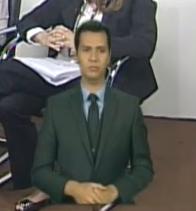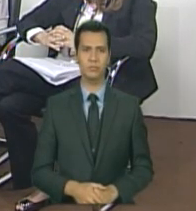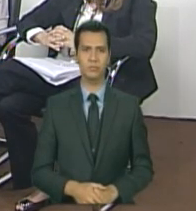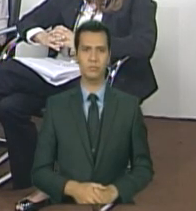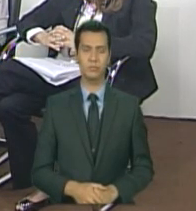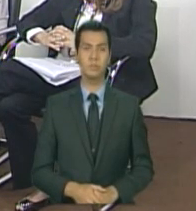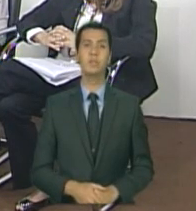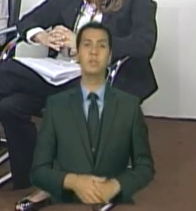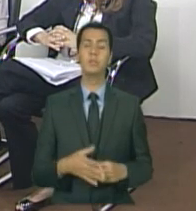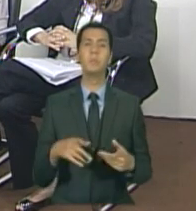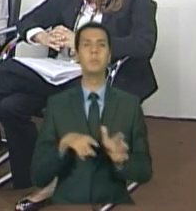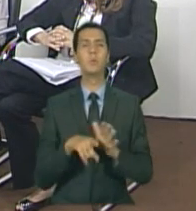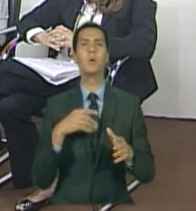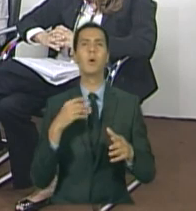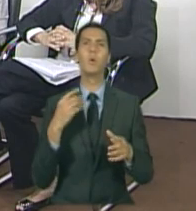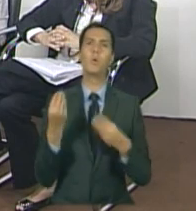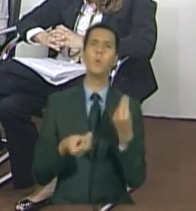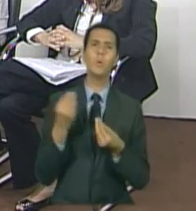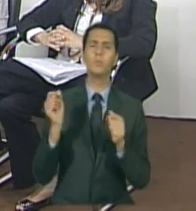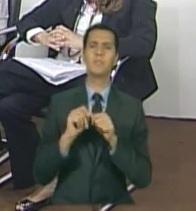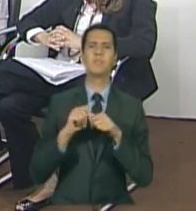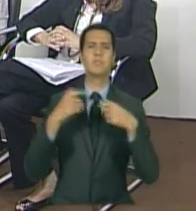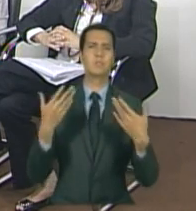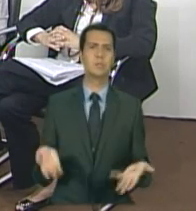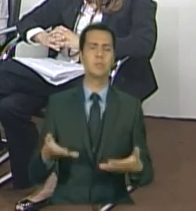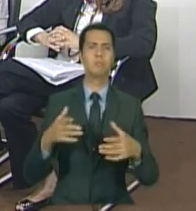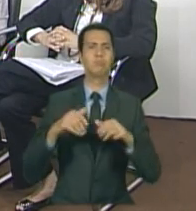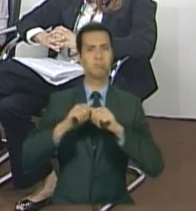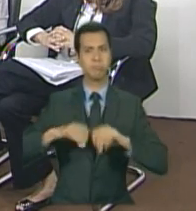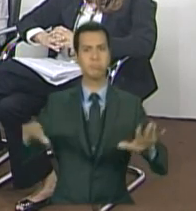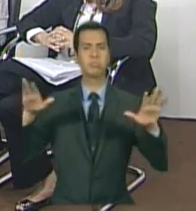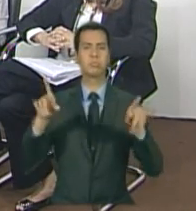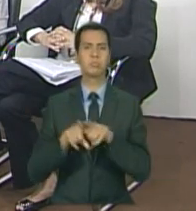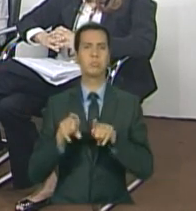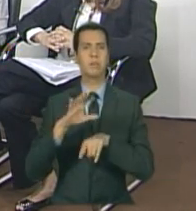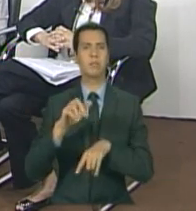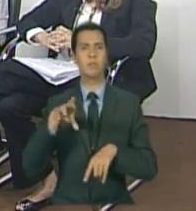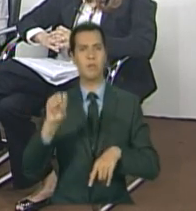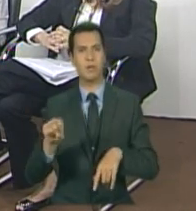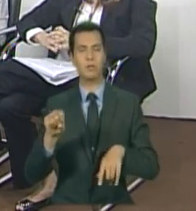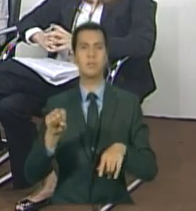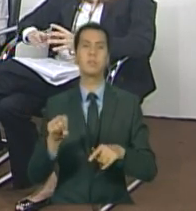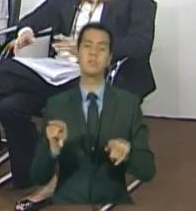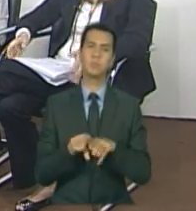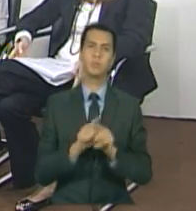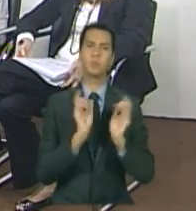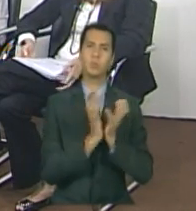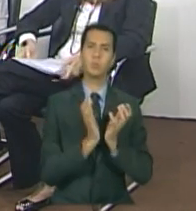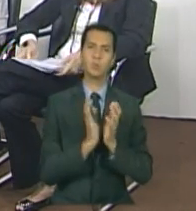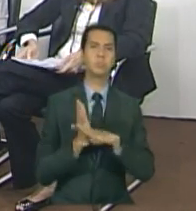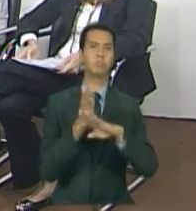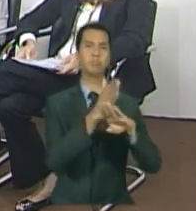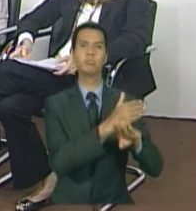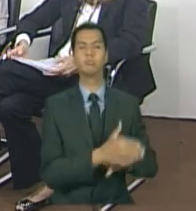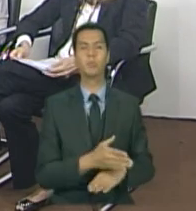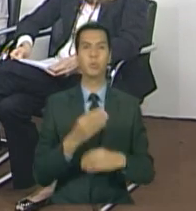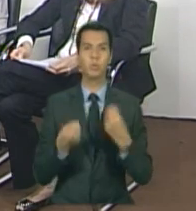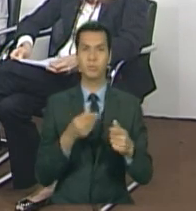essa expansão e como que vão ser essas etapas, então, de aceite dos CRAS e dessas equipes volantes? Então, o